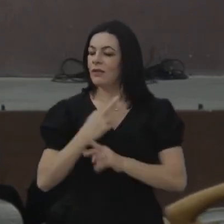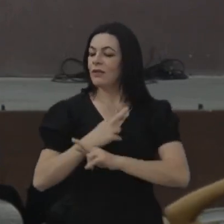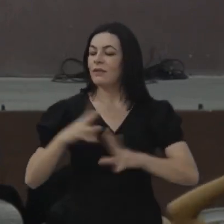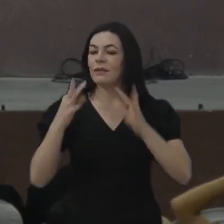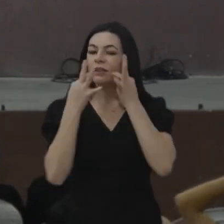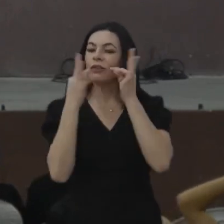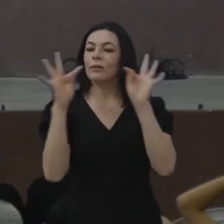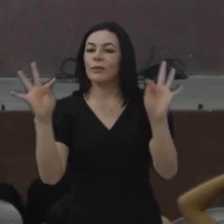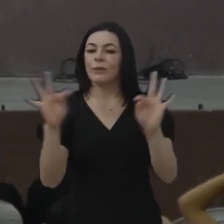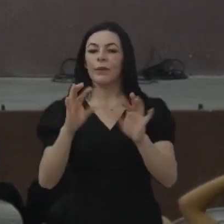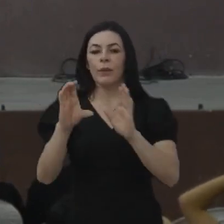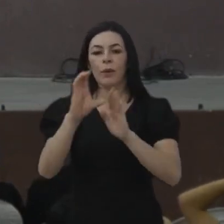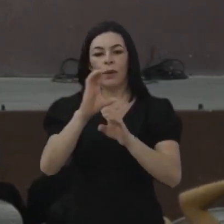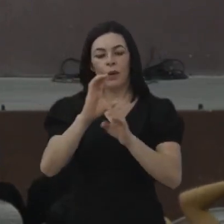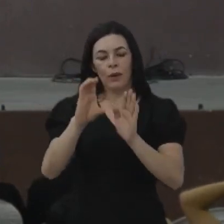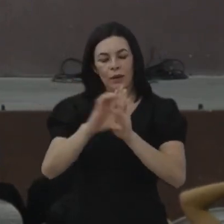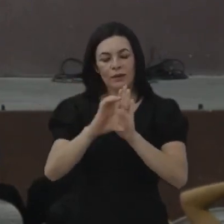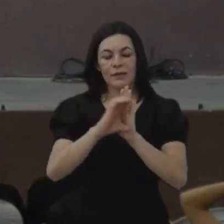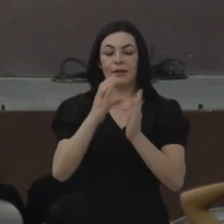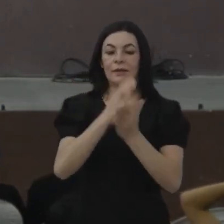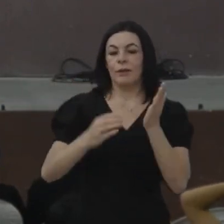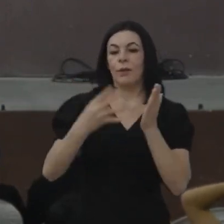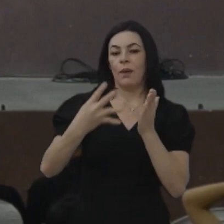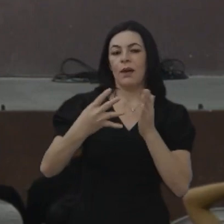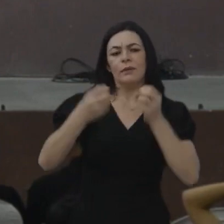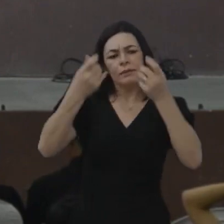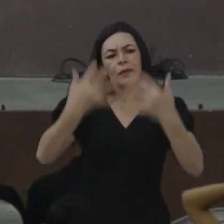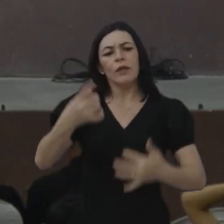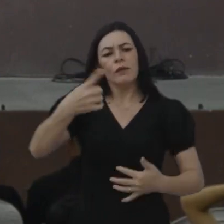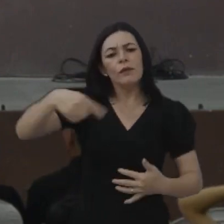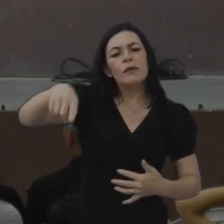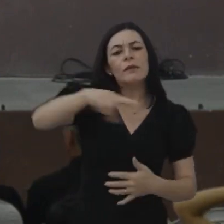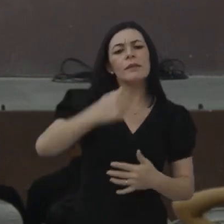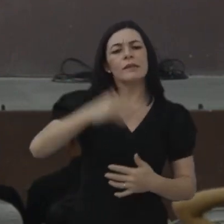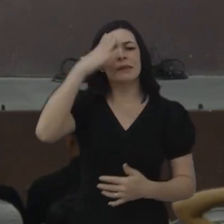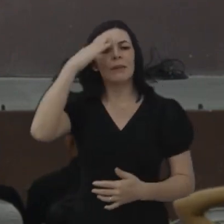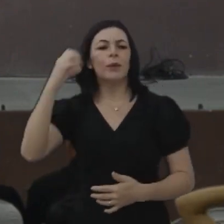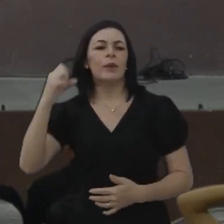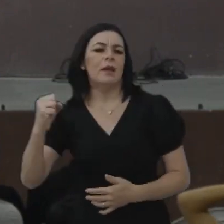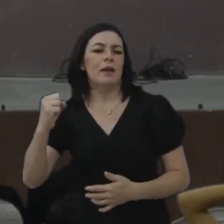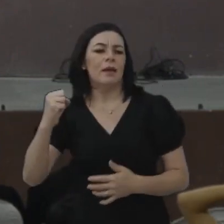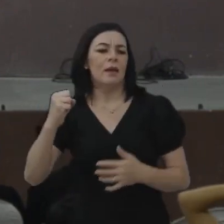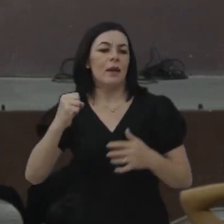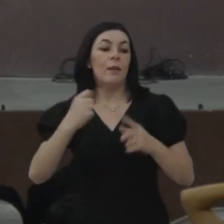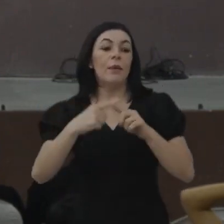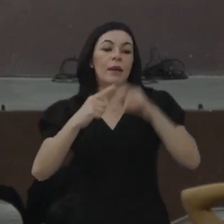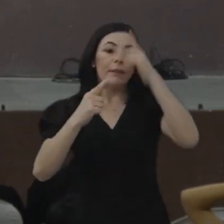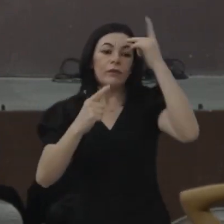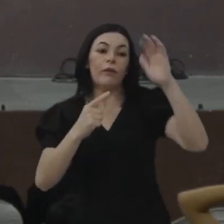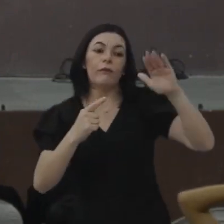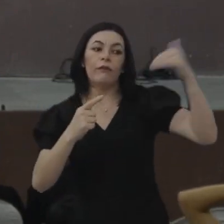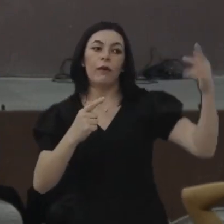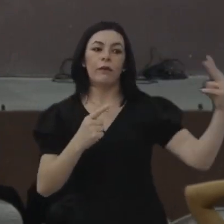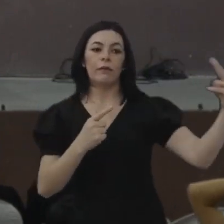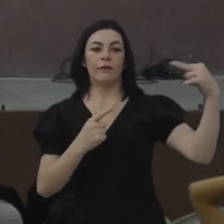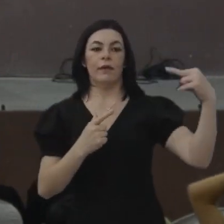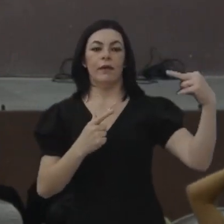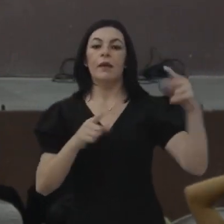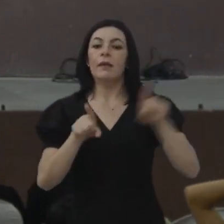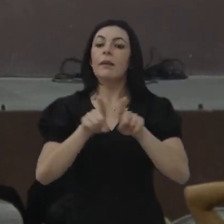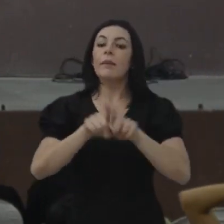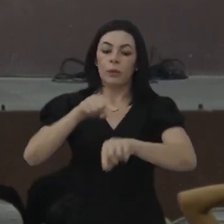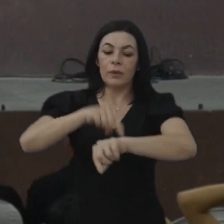capítulo 4, versos 5 e 6 diz: Sejam sábios no modo de agir com os que são de fora. Aproveitem bem o